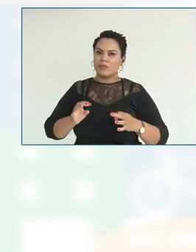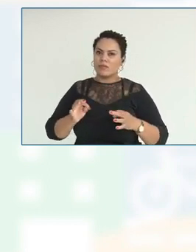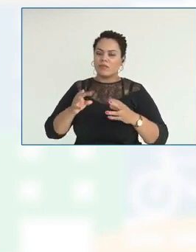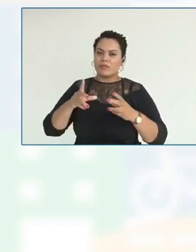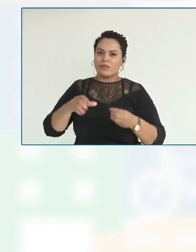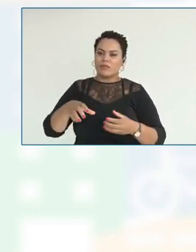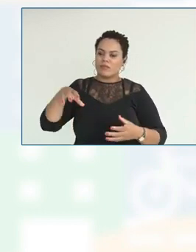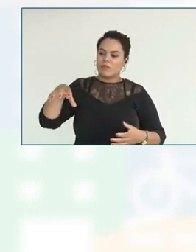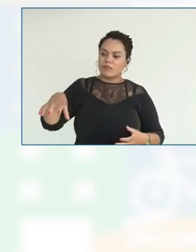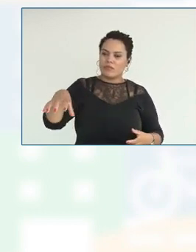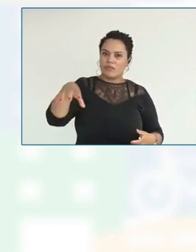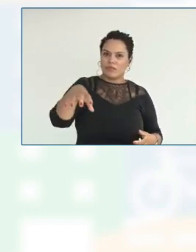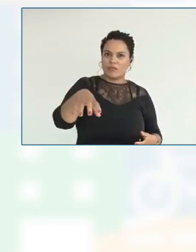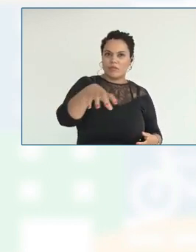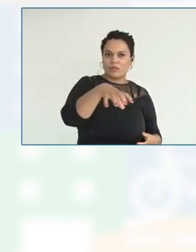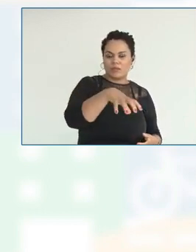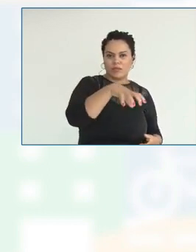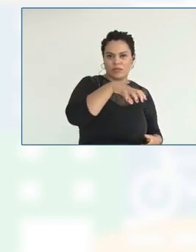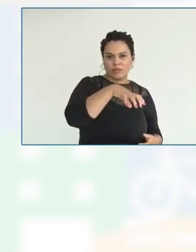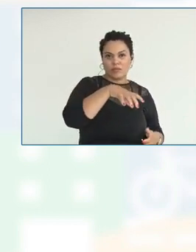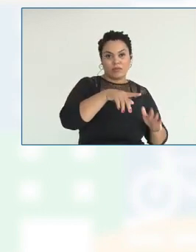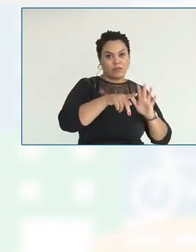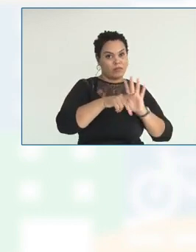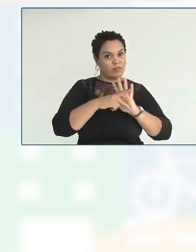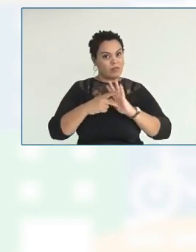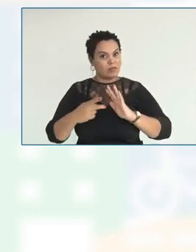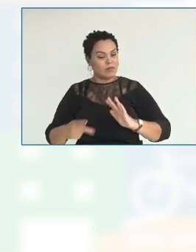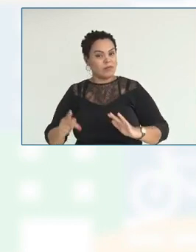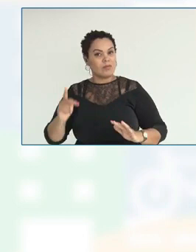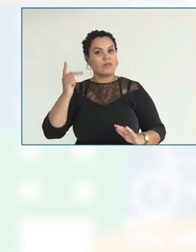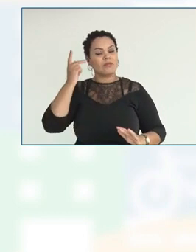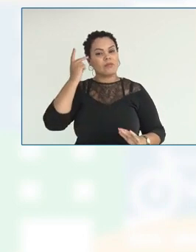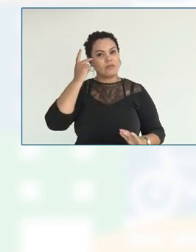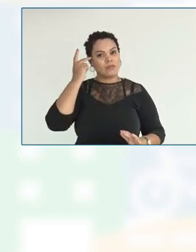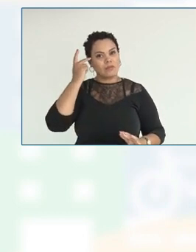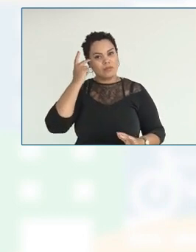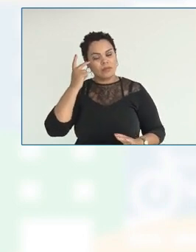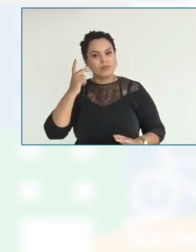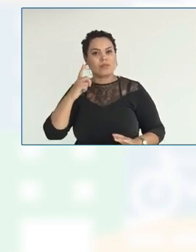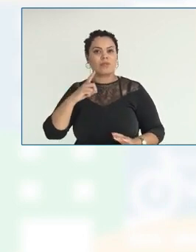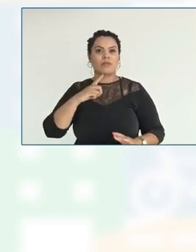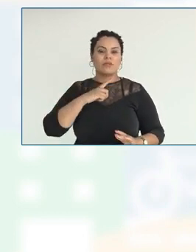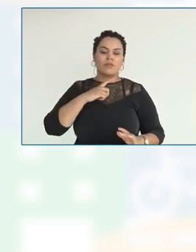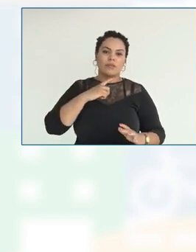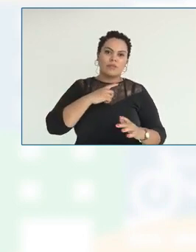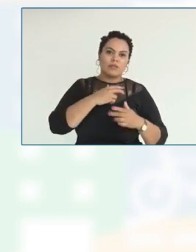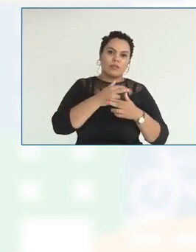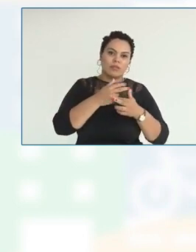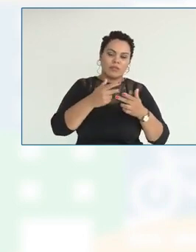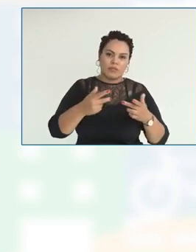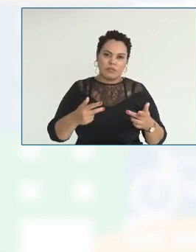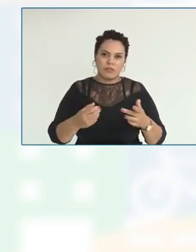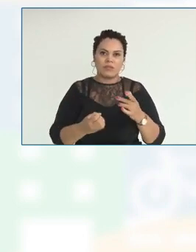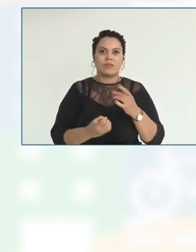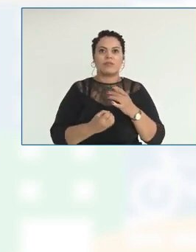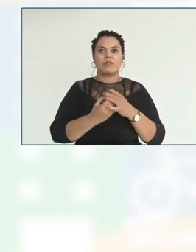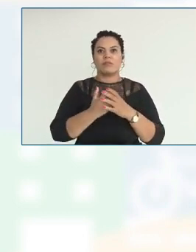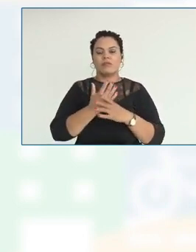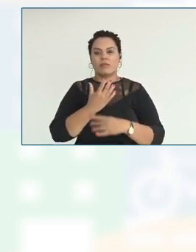produza, no município de São Paulo, que produza produtos de interesse à saúde, medicamentos, enfim, e que tenha